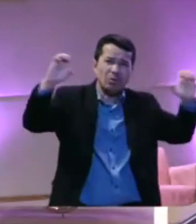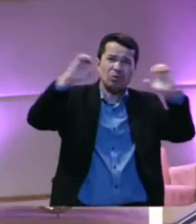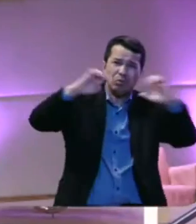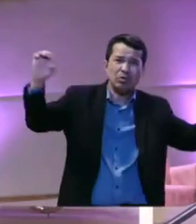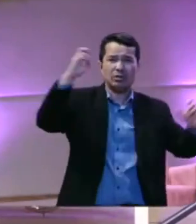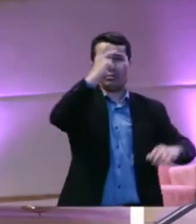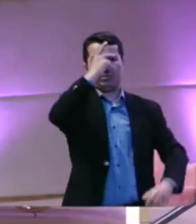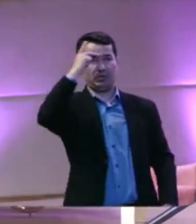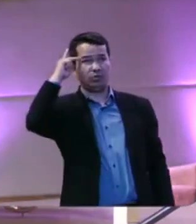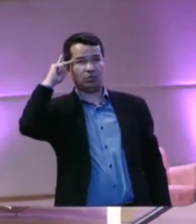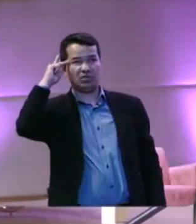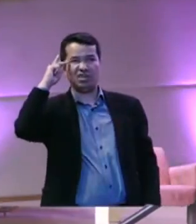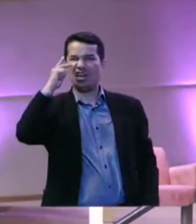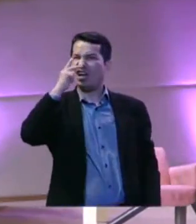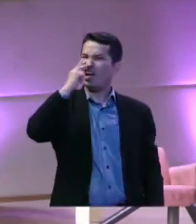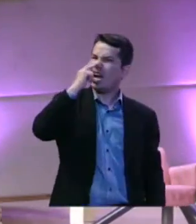que